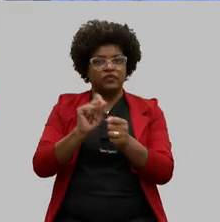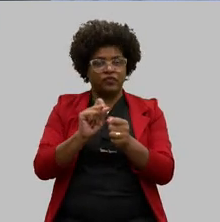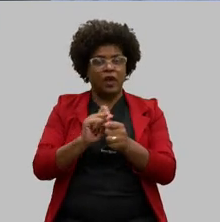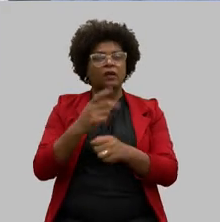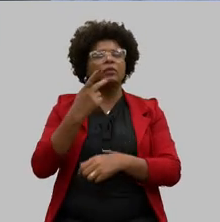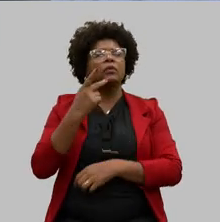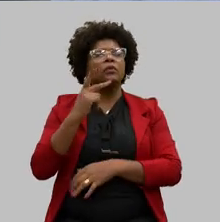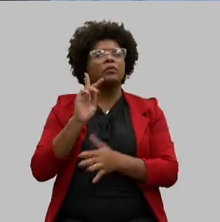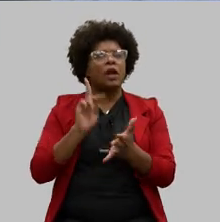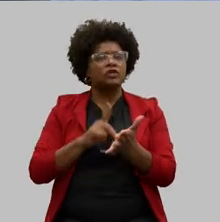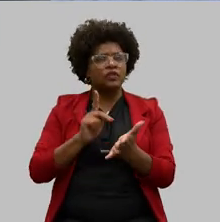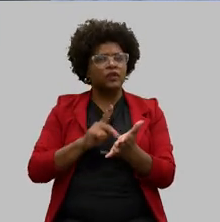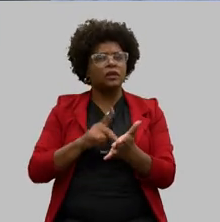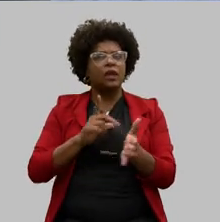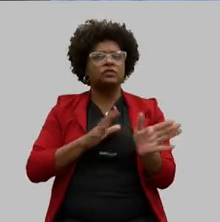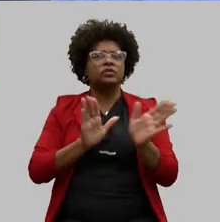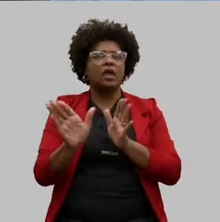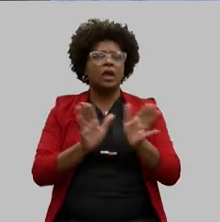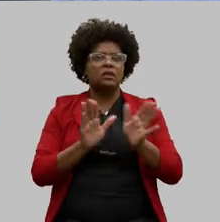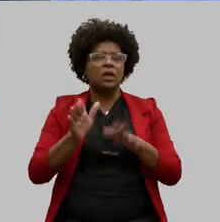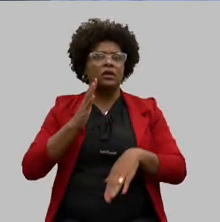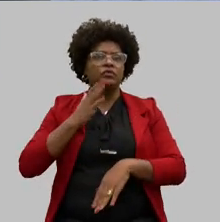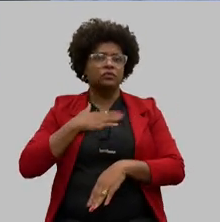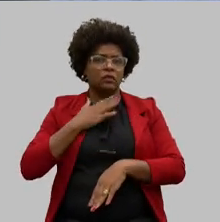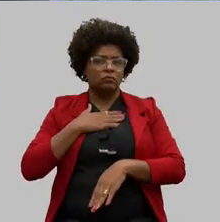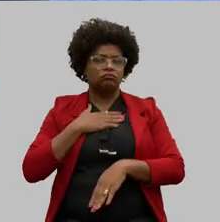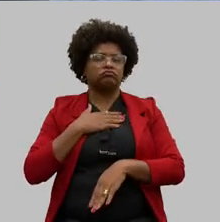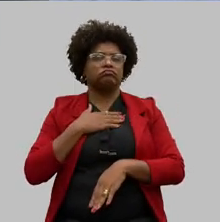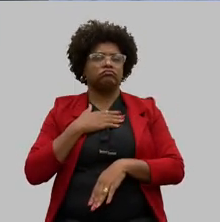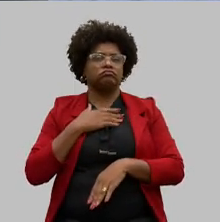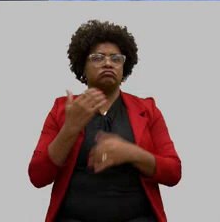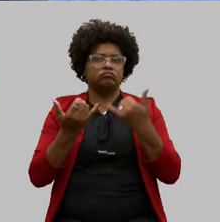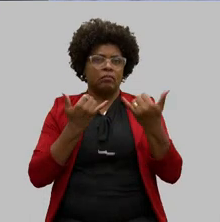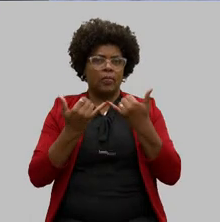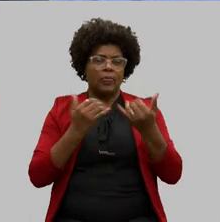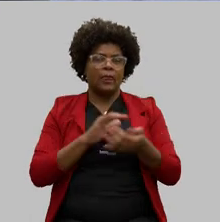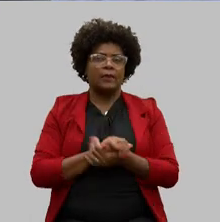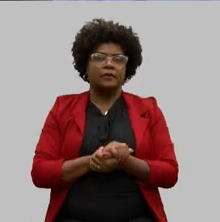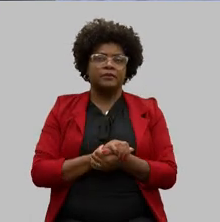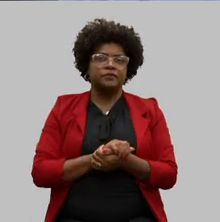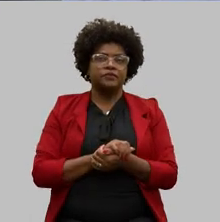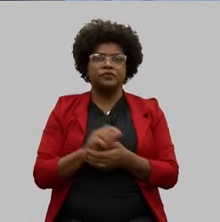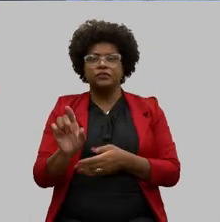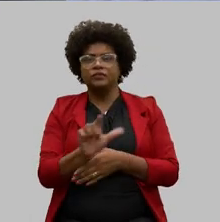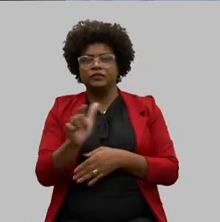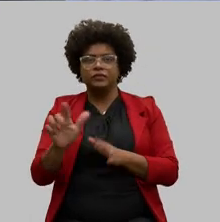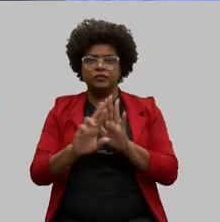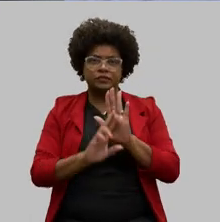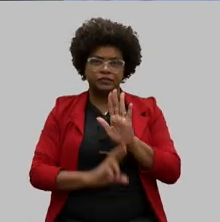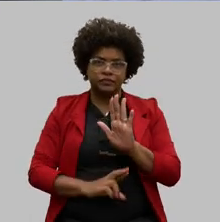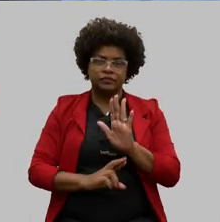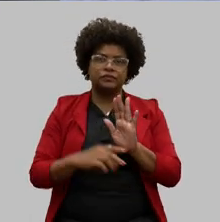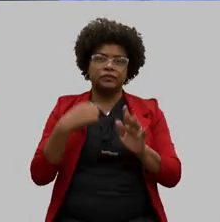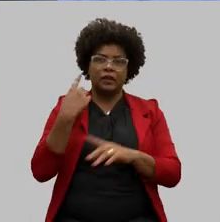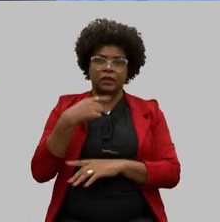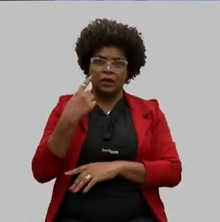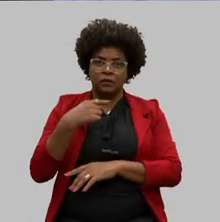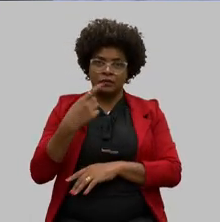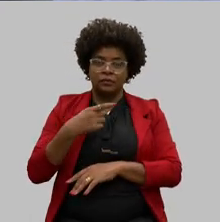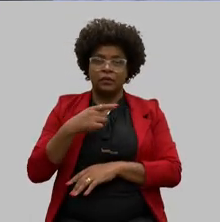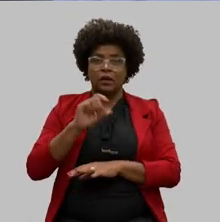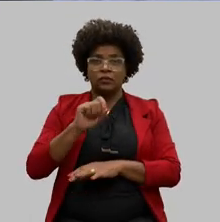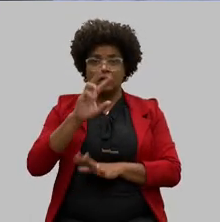informações esse requerimento de minha autoria apresentada essa comissão outro requerimento Deputado que subscreve e requer de vossa